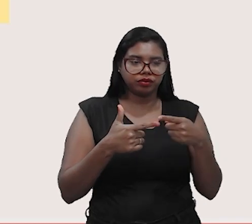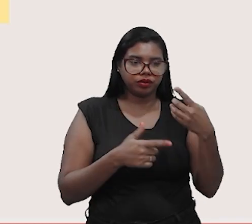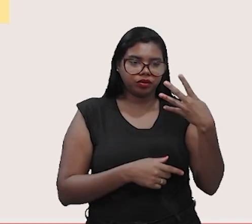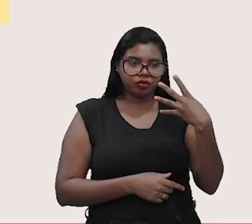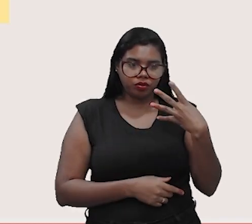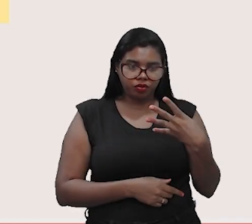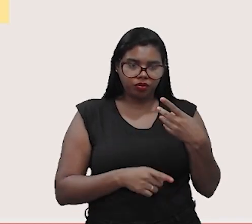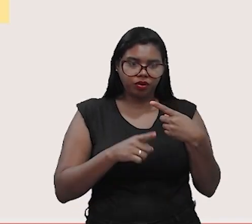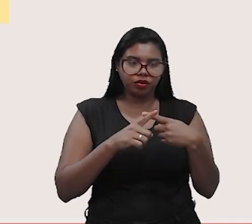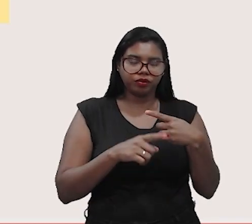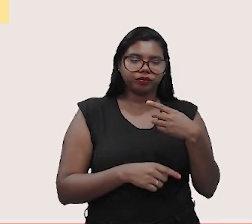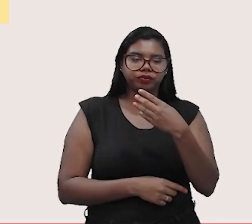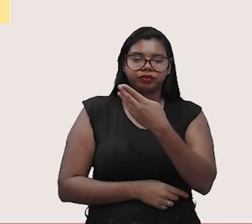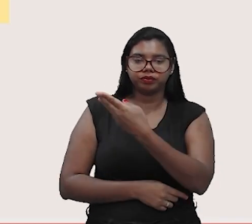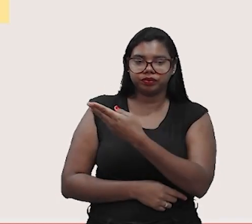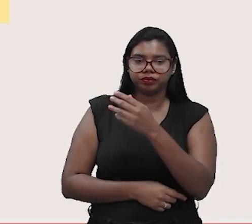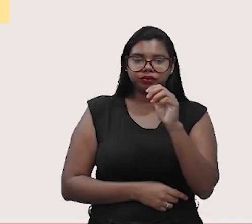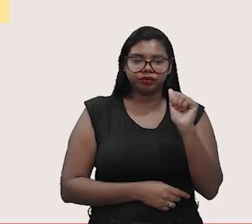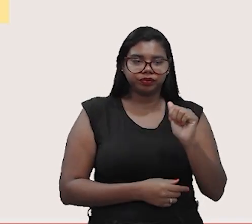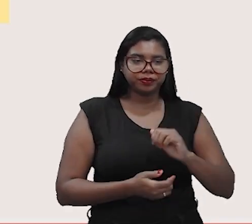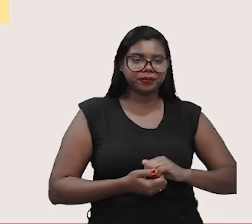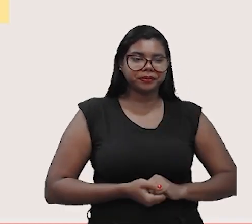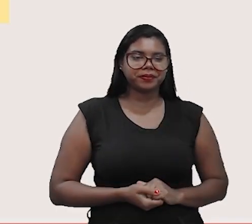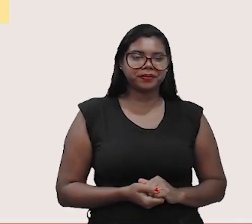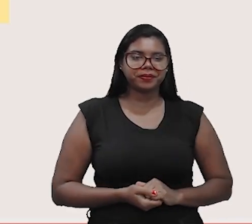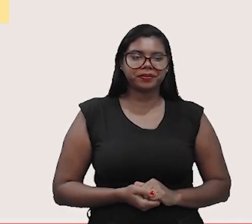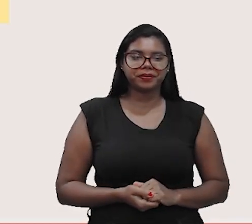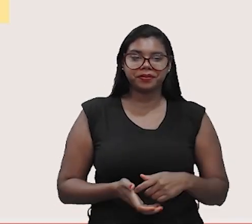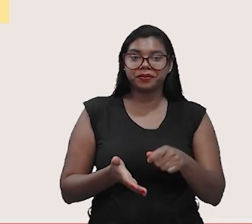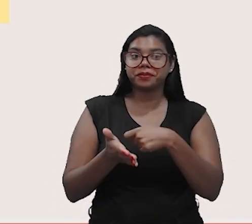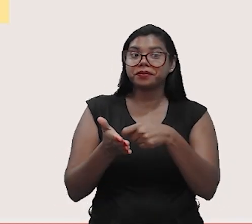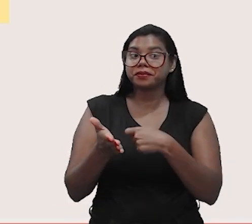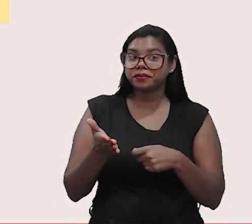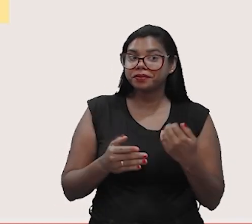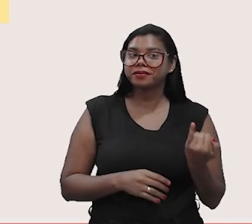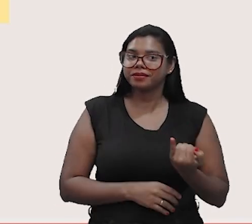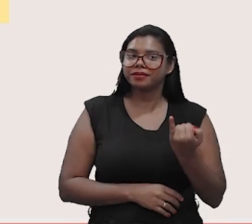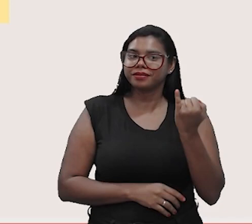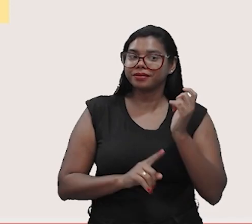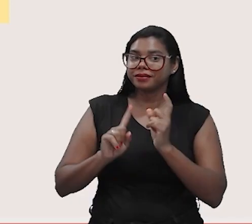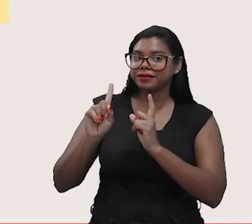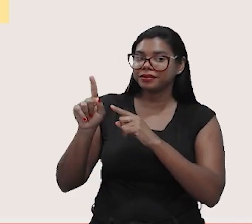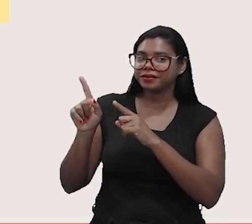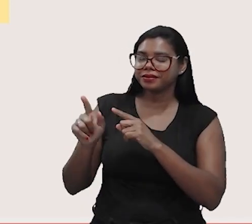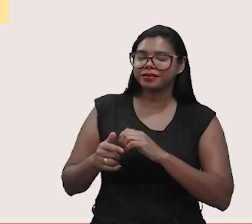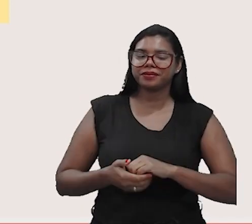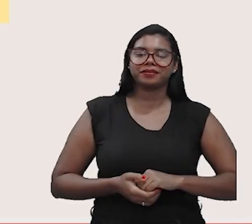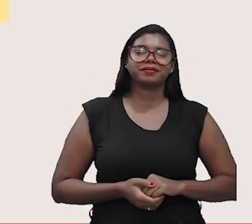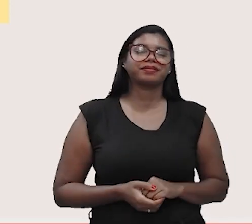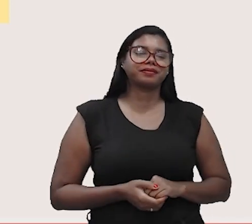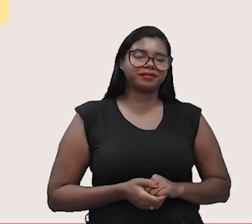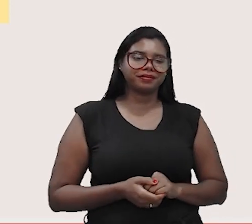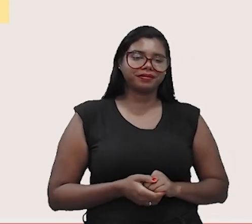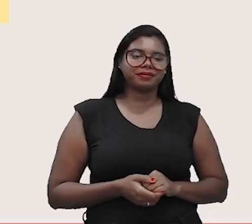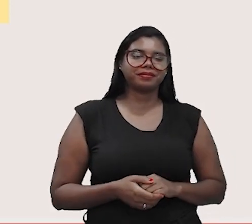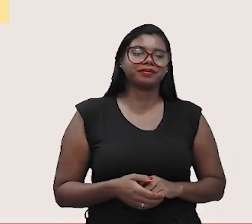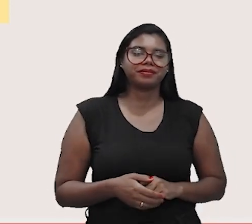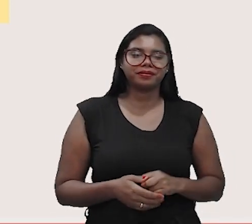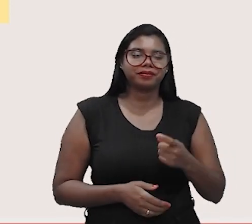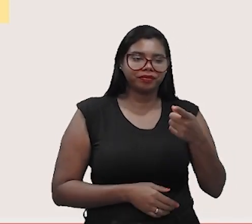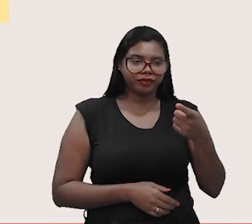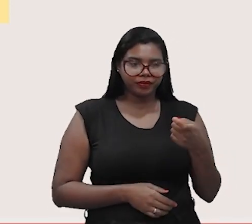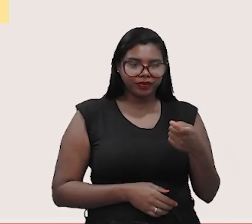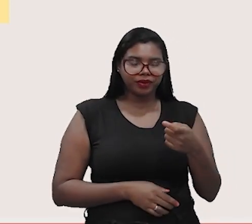a. Beleza? Show de bola? Anotem isso aí que é muito importante. X do vértice,